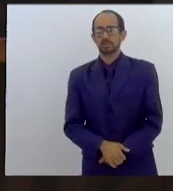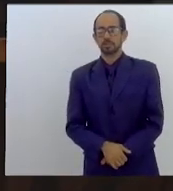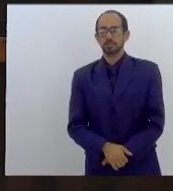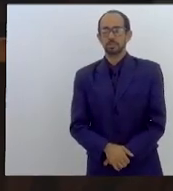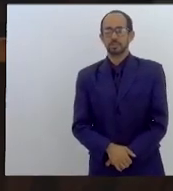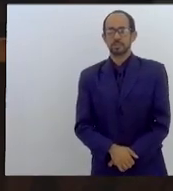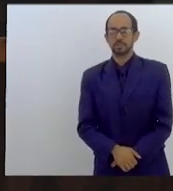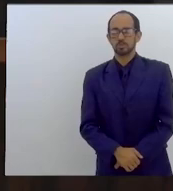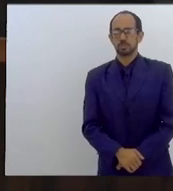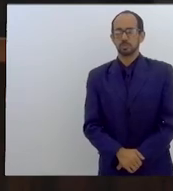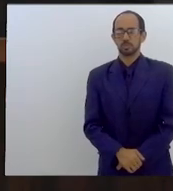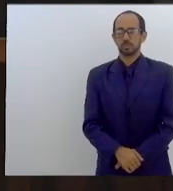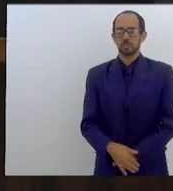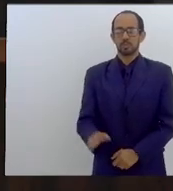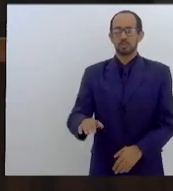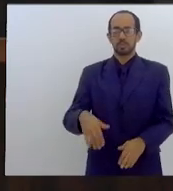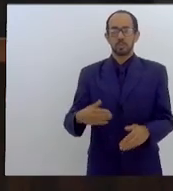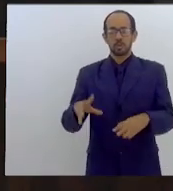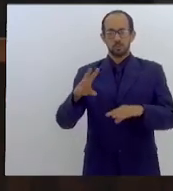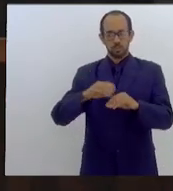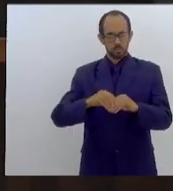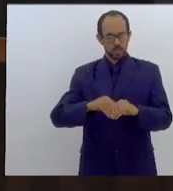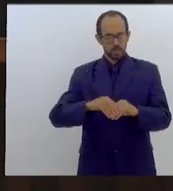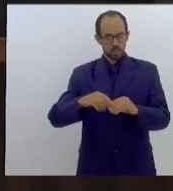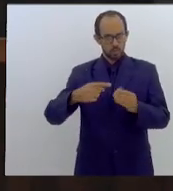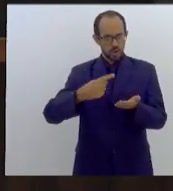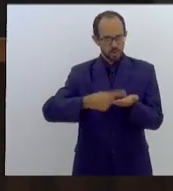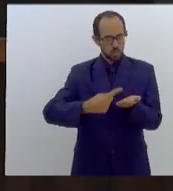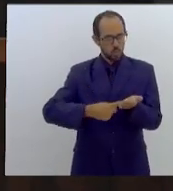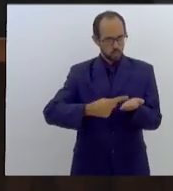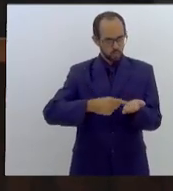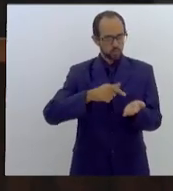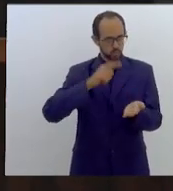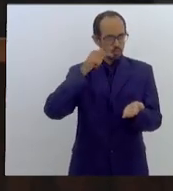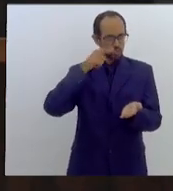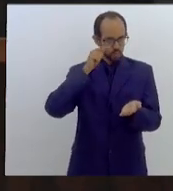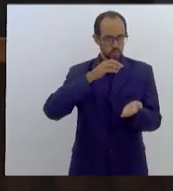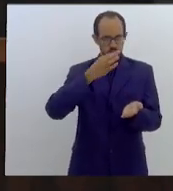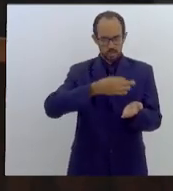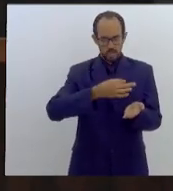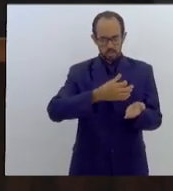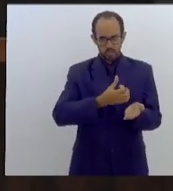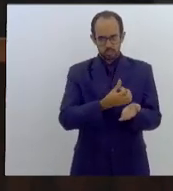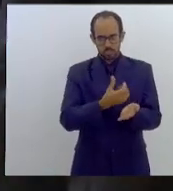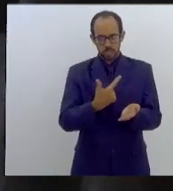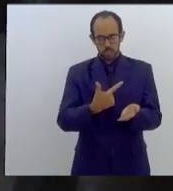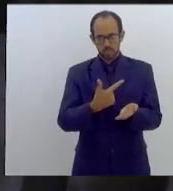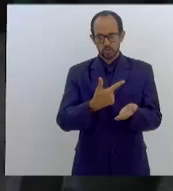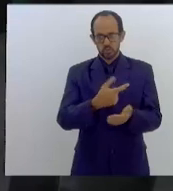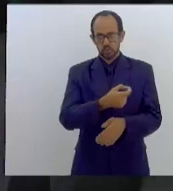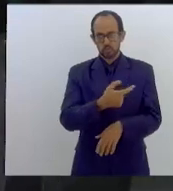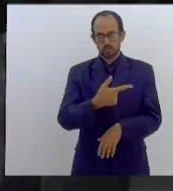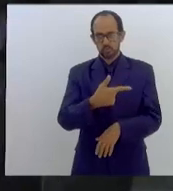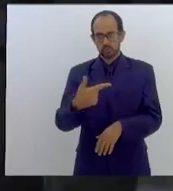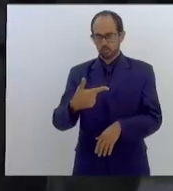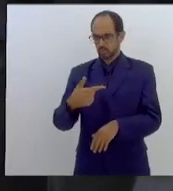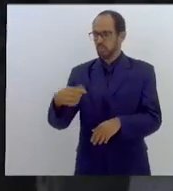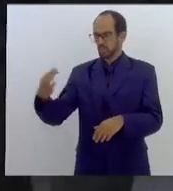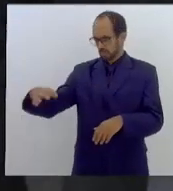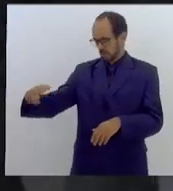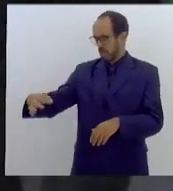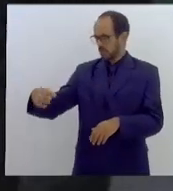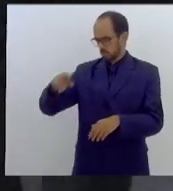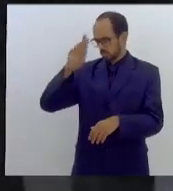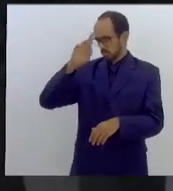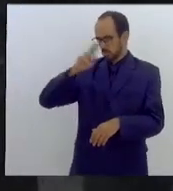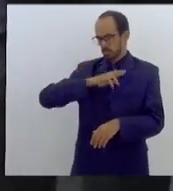estou dando complemento ao acordo do dia de ontem, retirando a mensagem 62 de 22. Está acordado, senhor presidente. Ok.